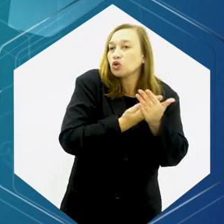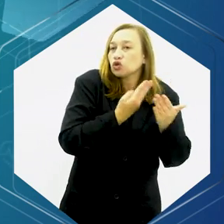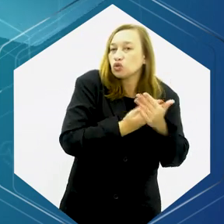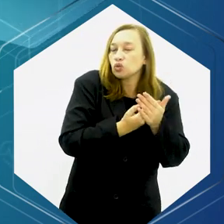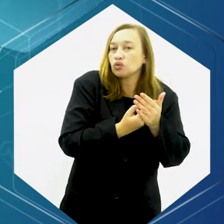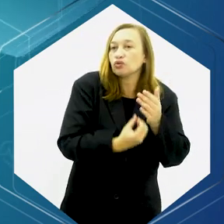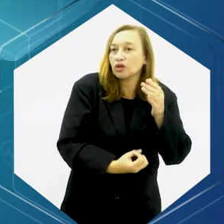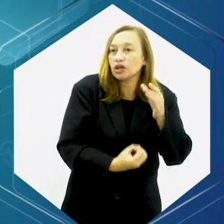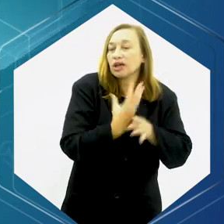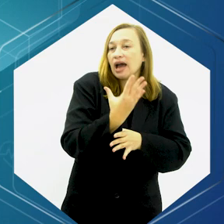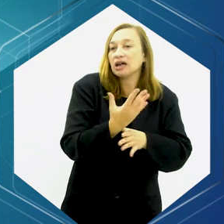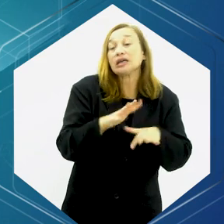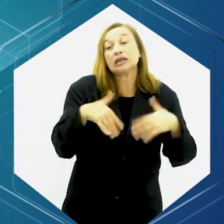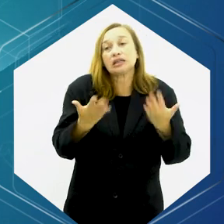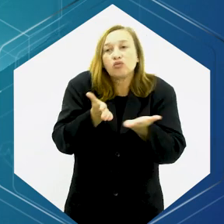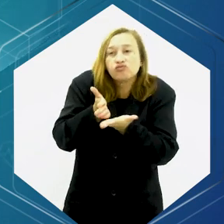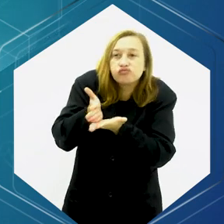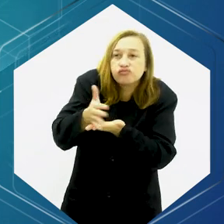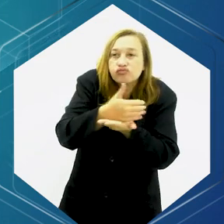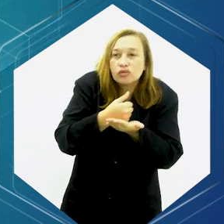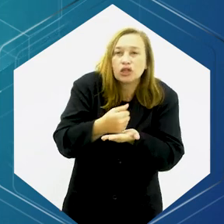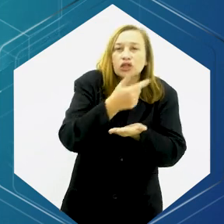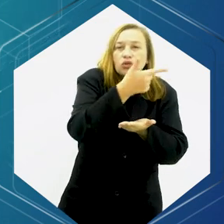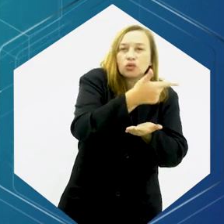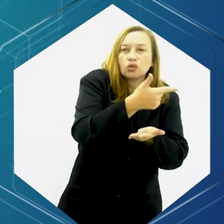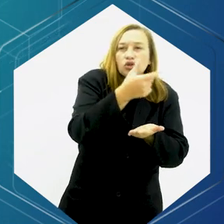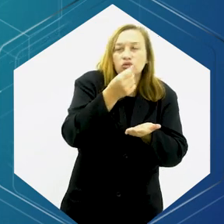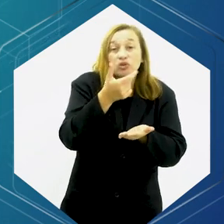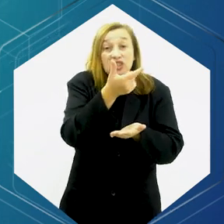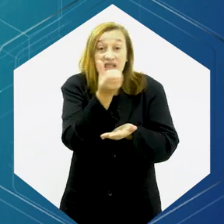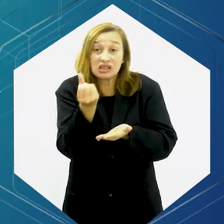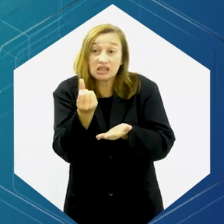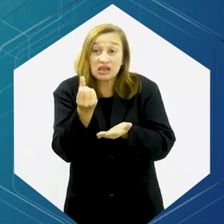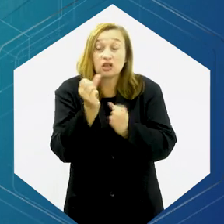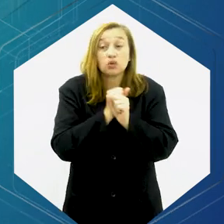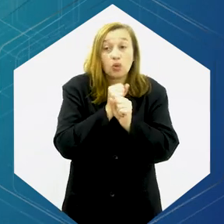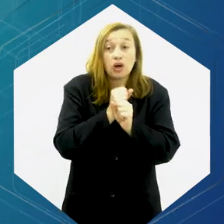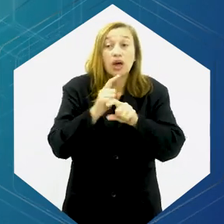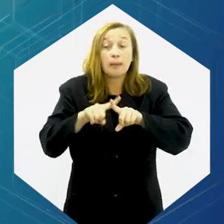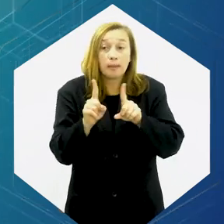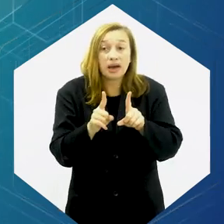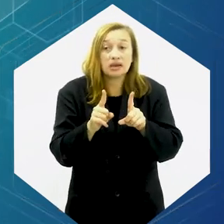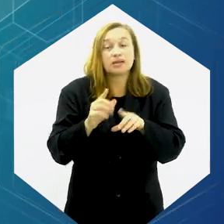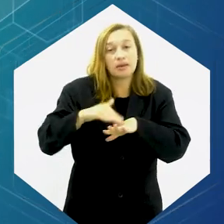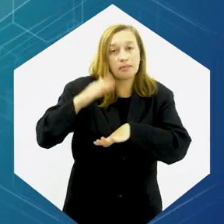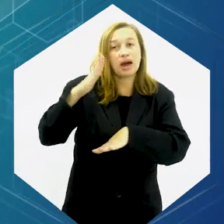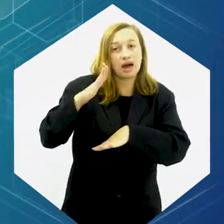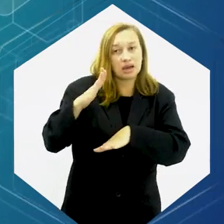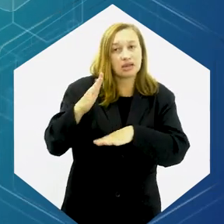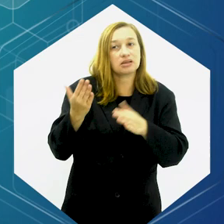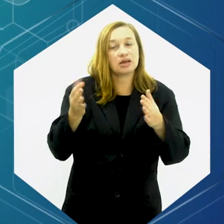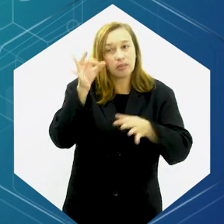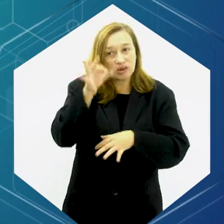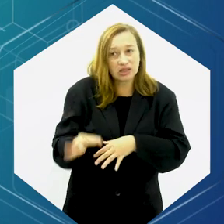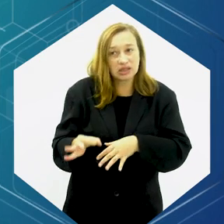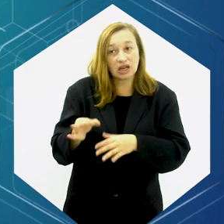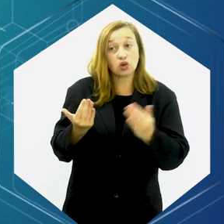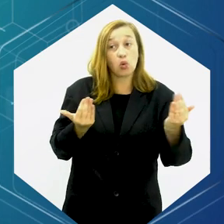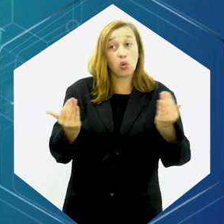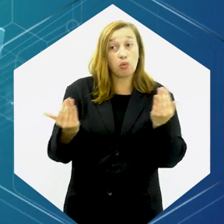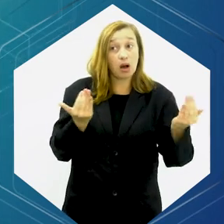foi realizado então foi ali dados trazidos ali em 2016 Mas de fato é uma prevalência maior comparando